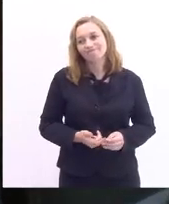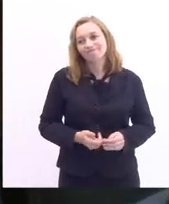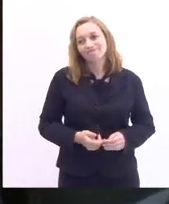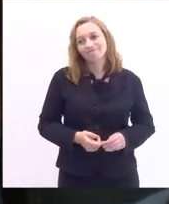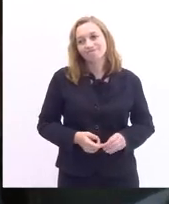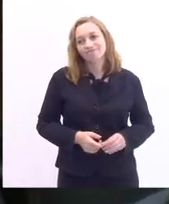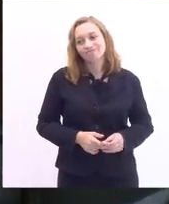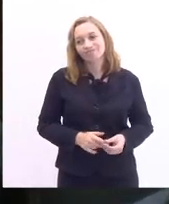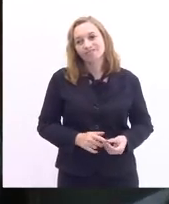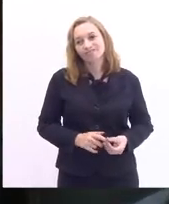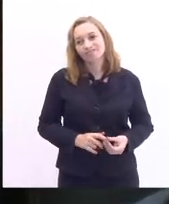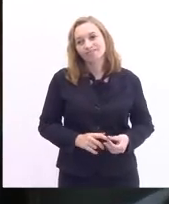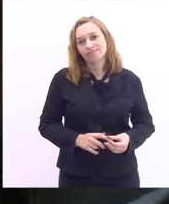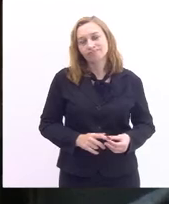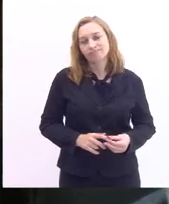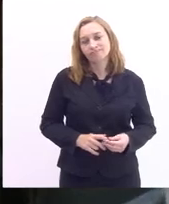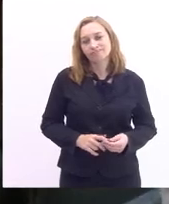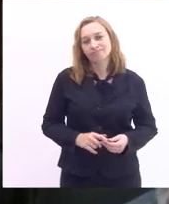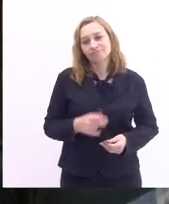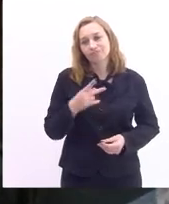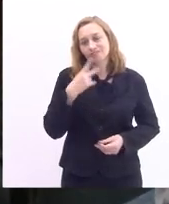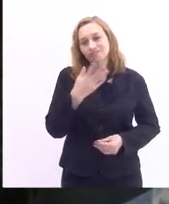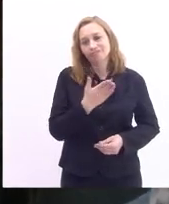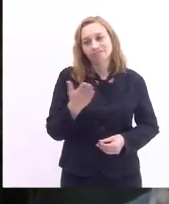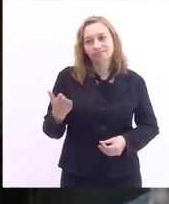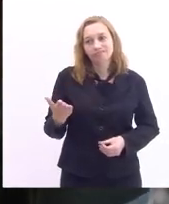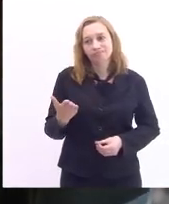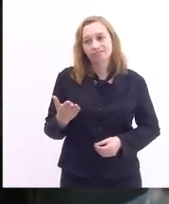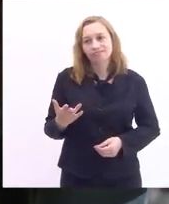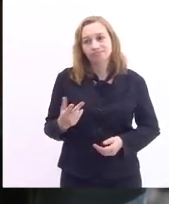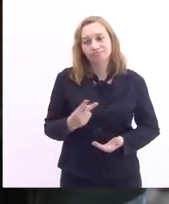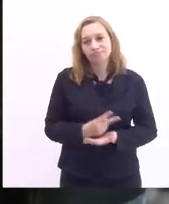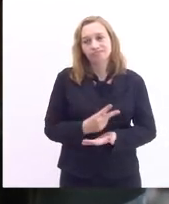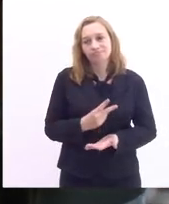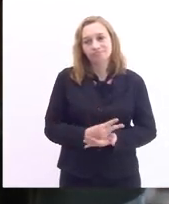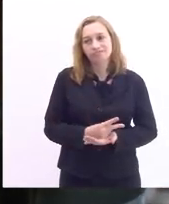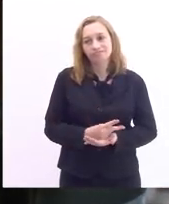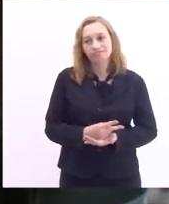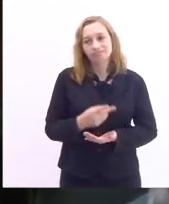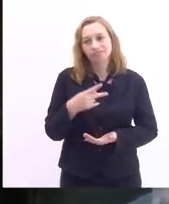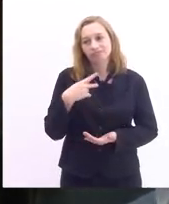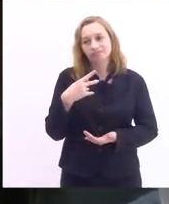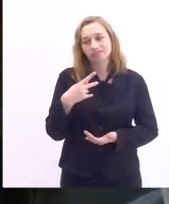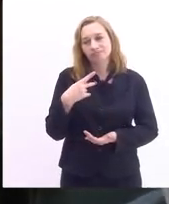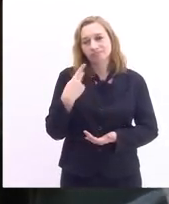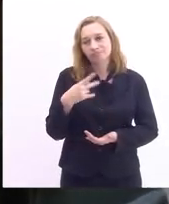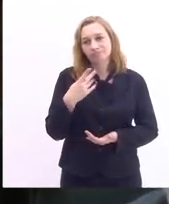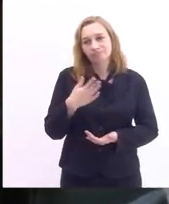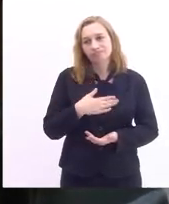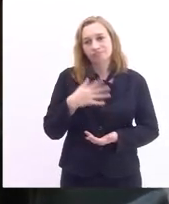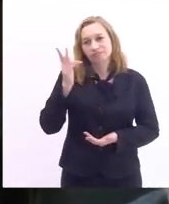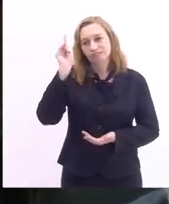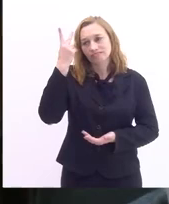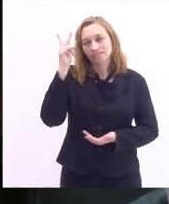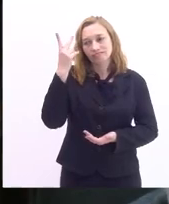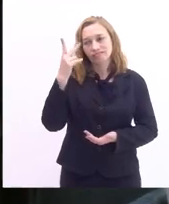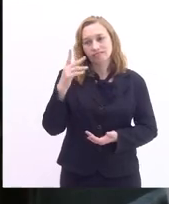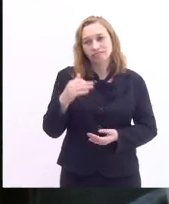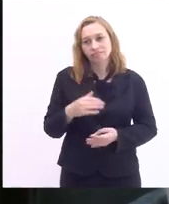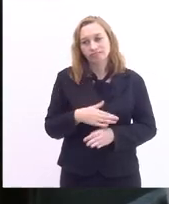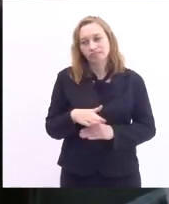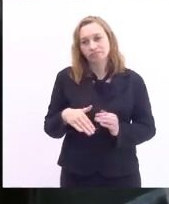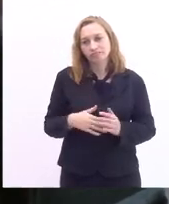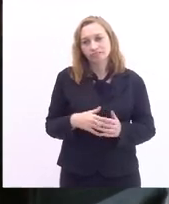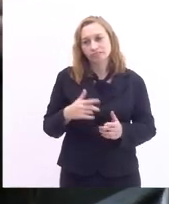o e dizer para vocês que mesmo tendo contado essa história que para vocês por